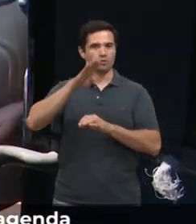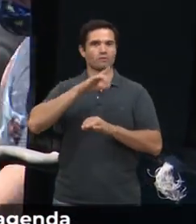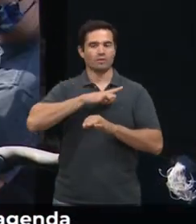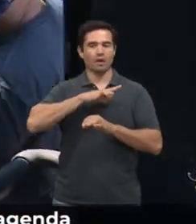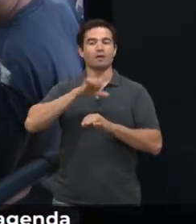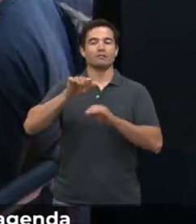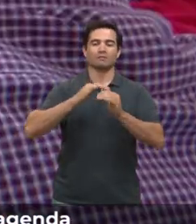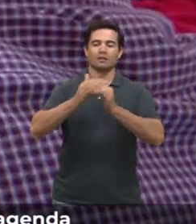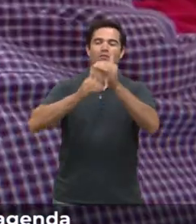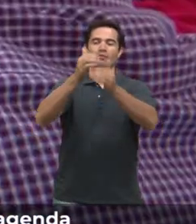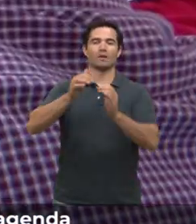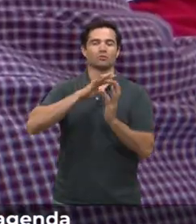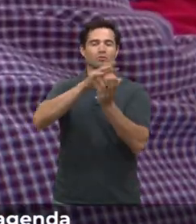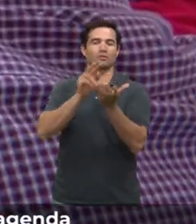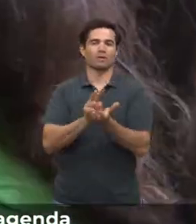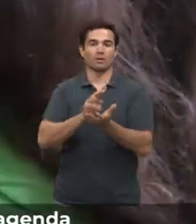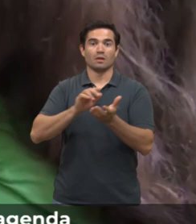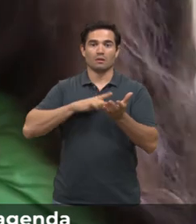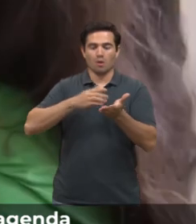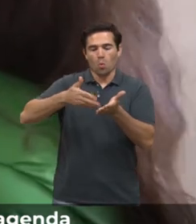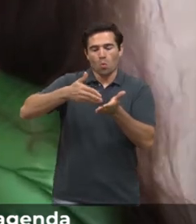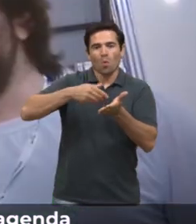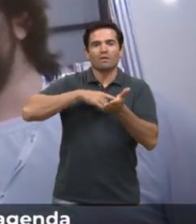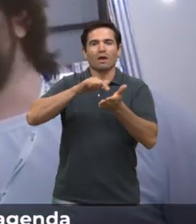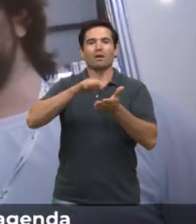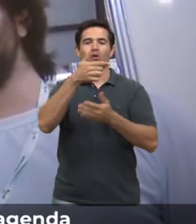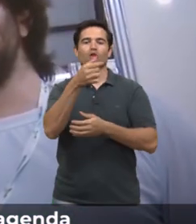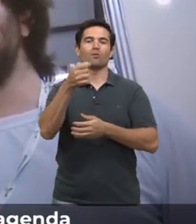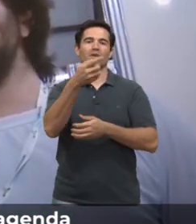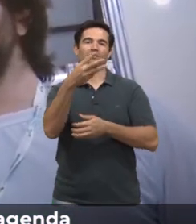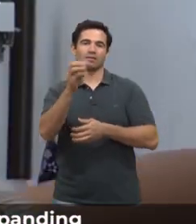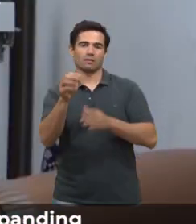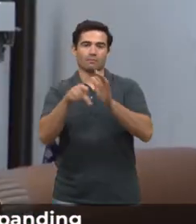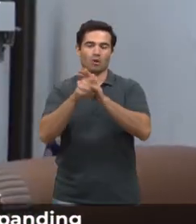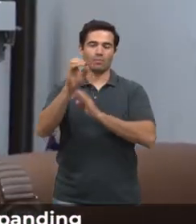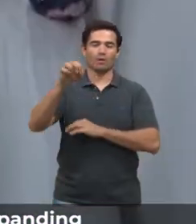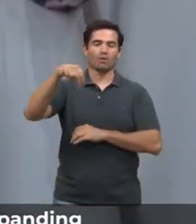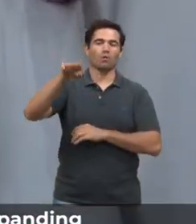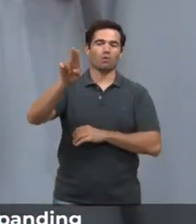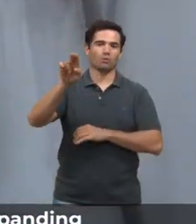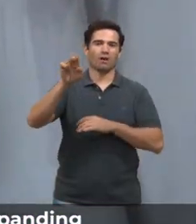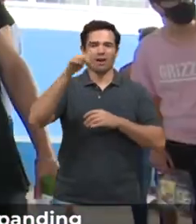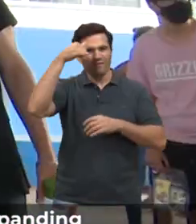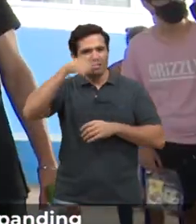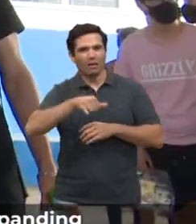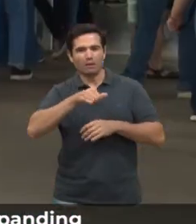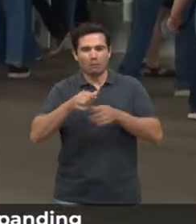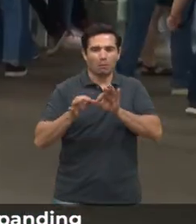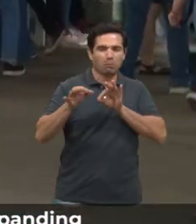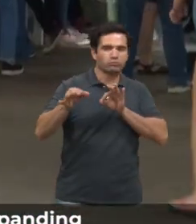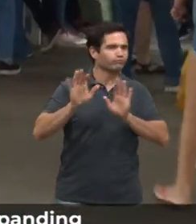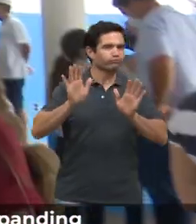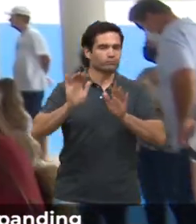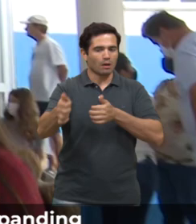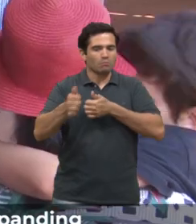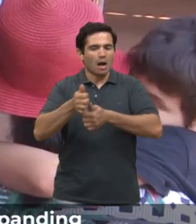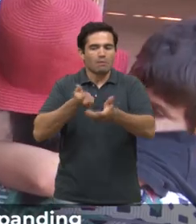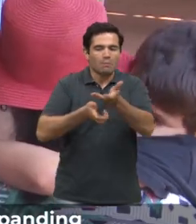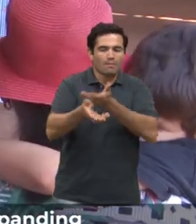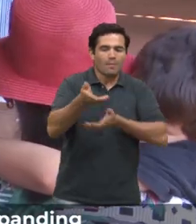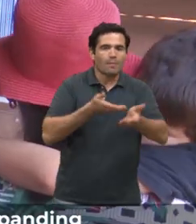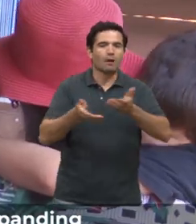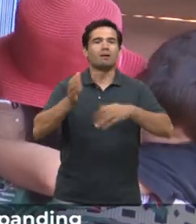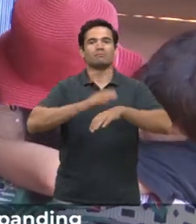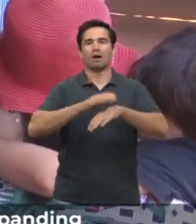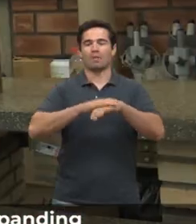de Desenvolvimento Sustentável da Agenda 2030 da ONU, diminuindo distâncias, promovendo a troca